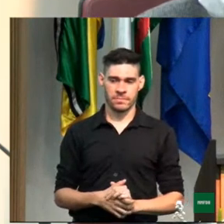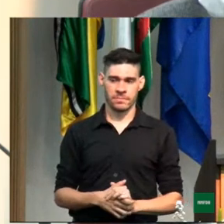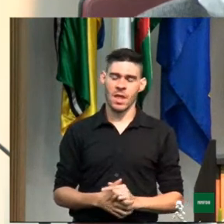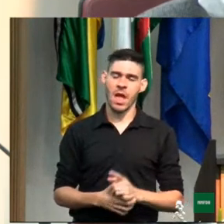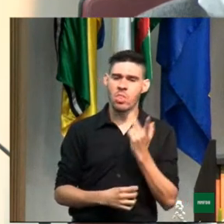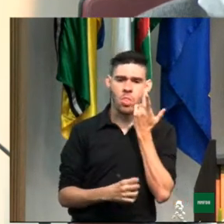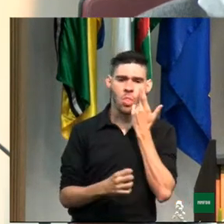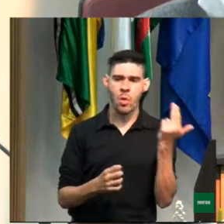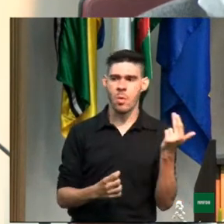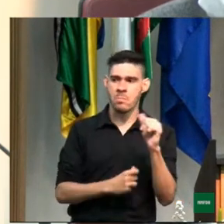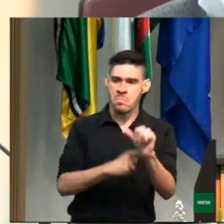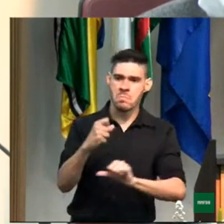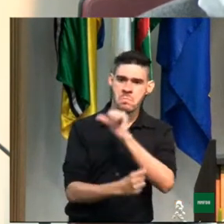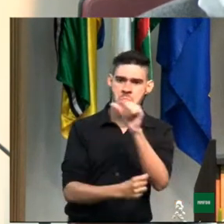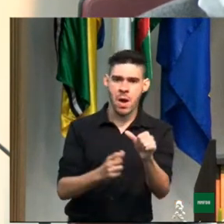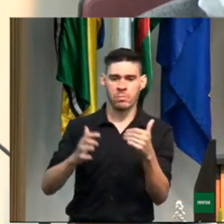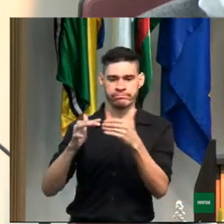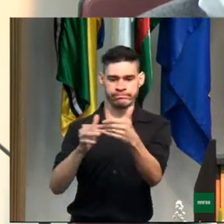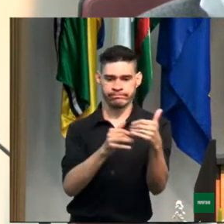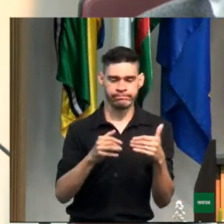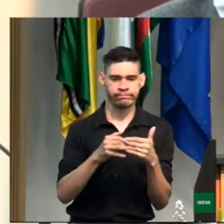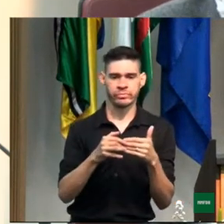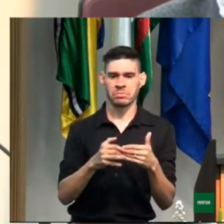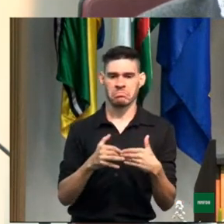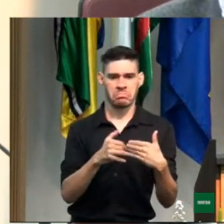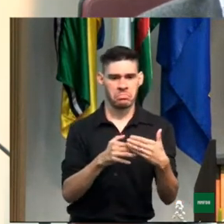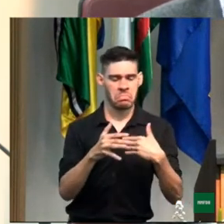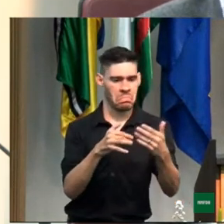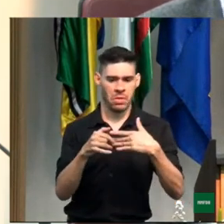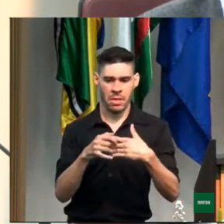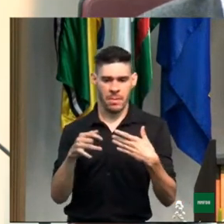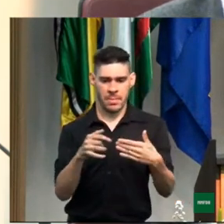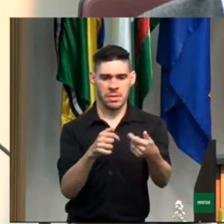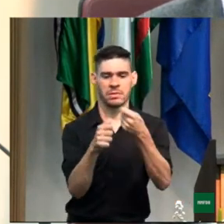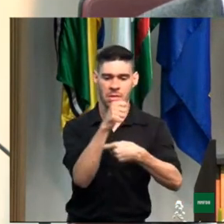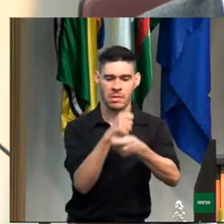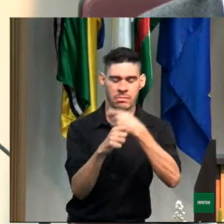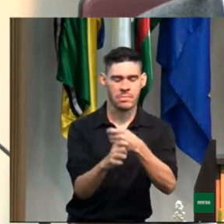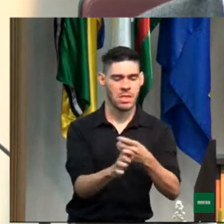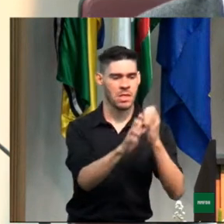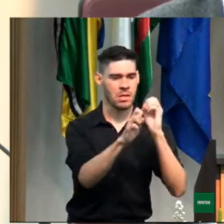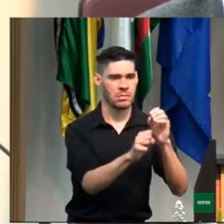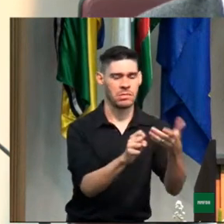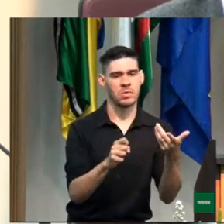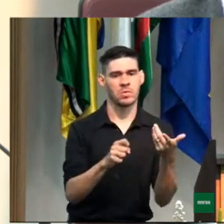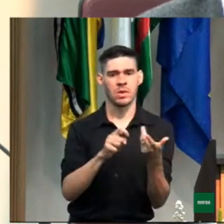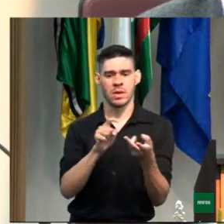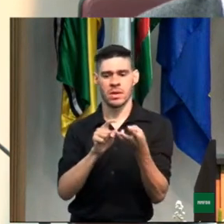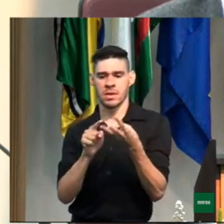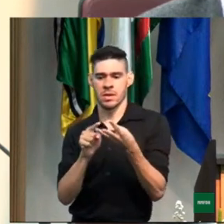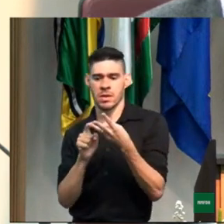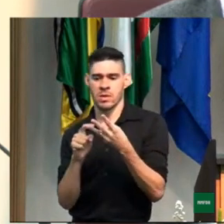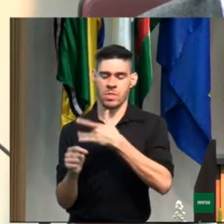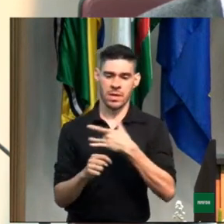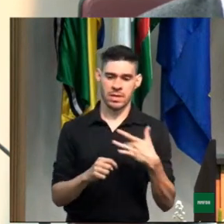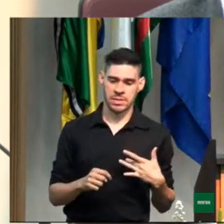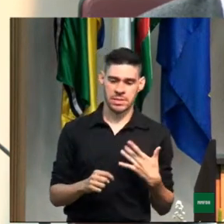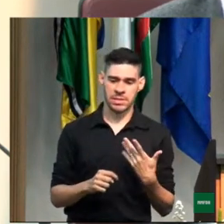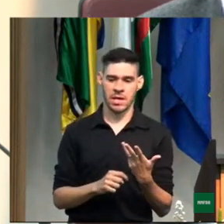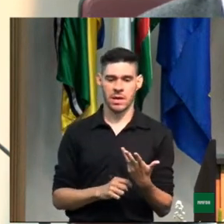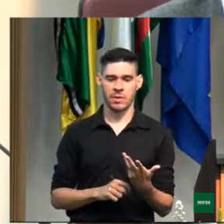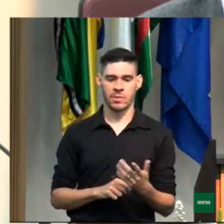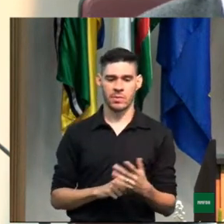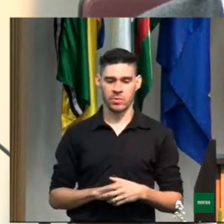os ministérios, seja o Ministério da Economia, da Educação, da Saúde, e nós sabemos que